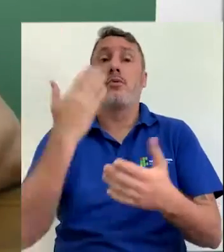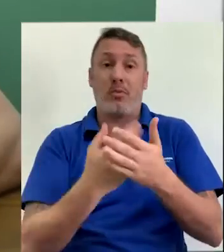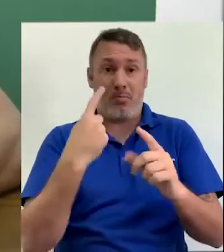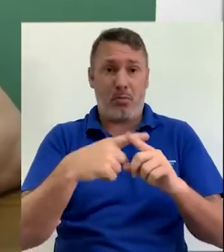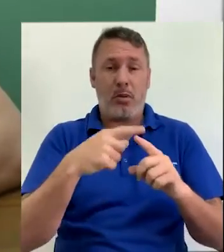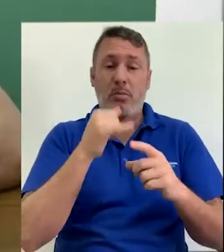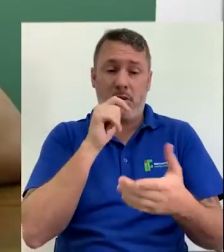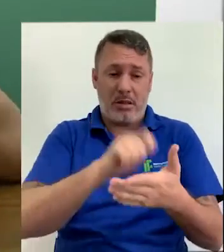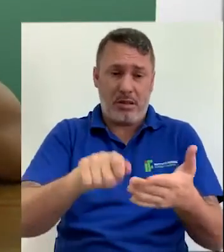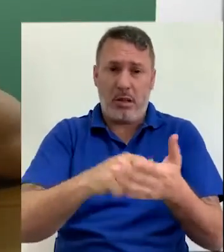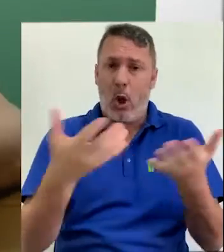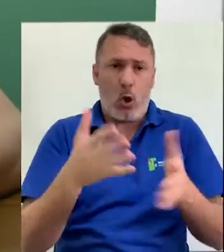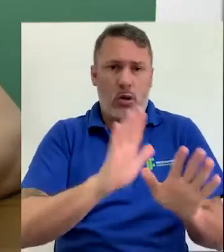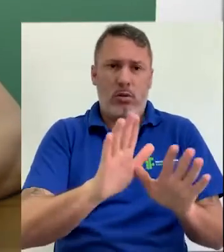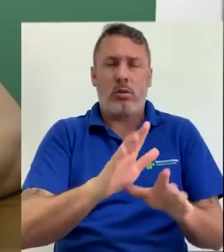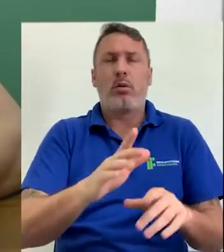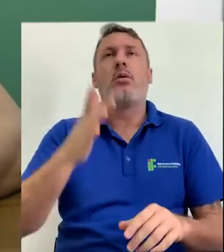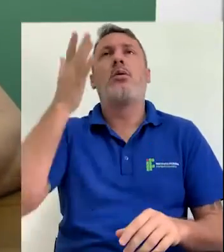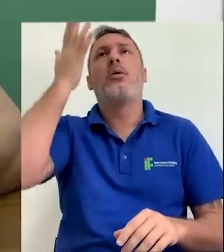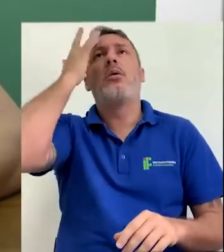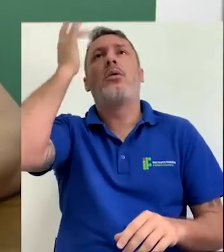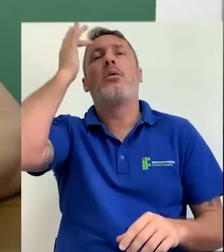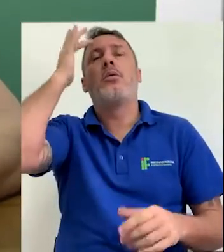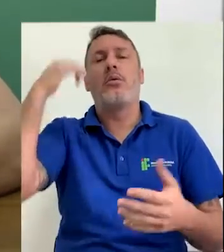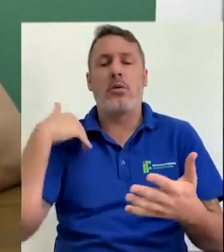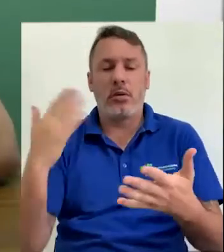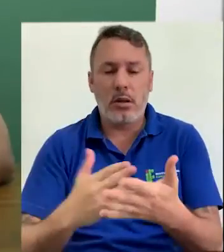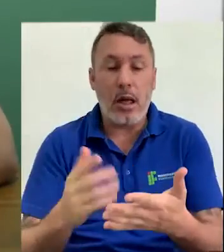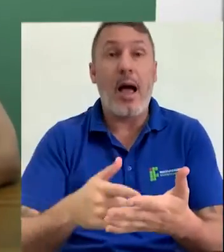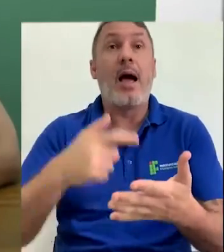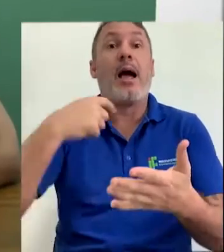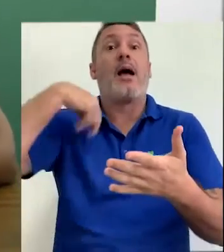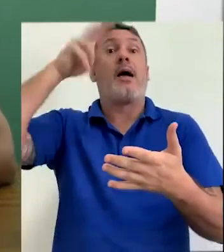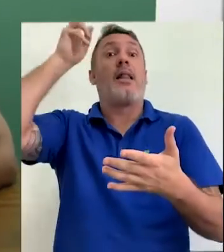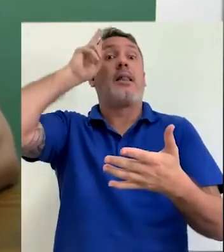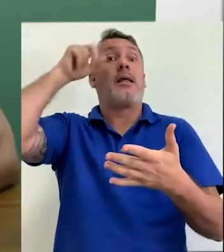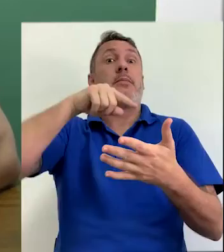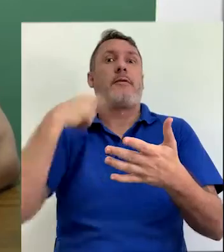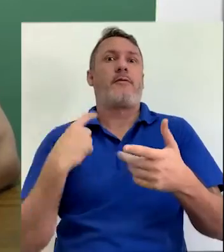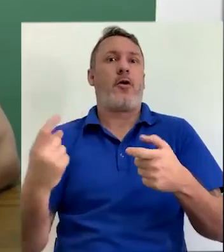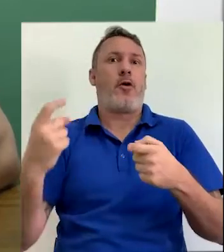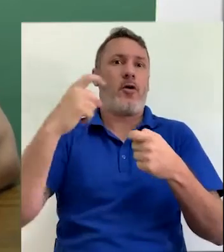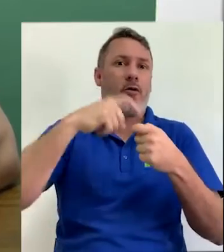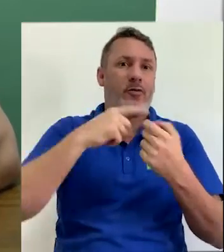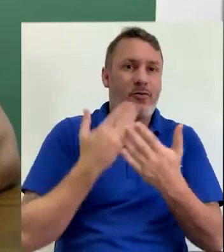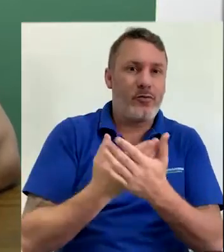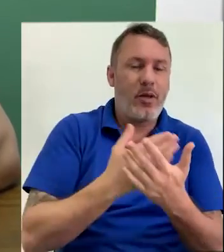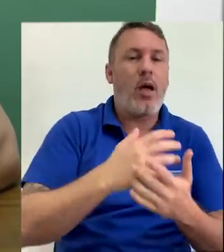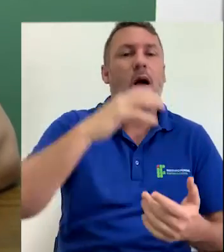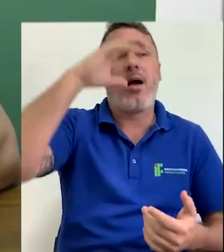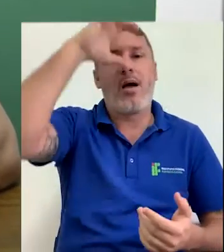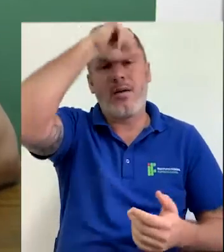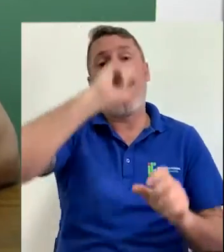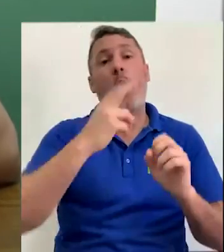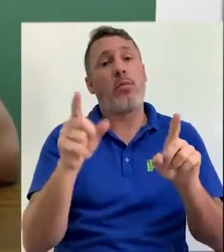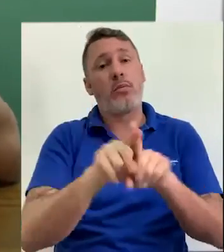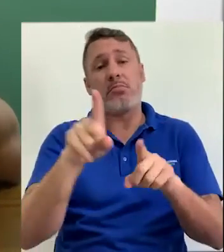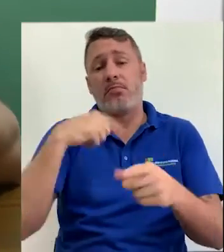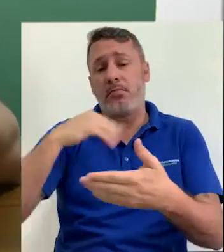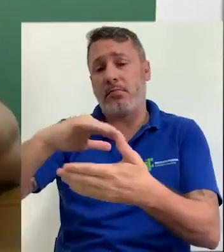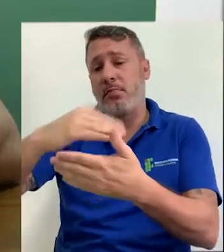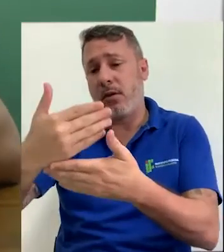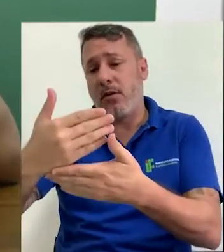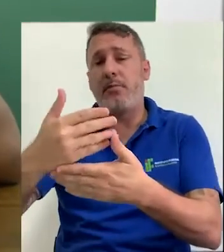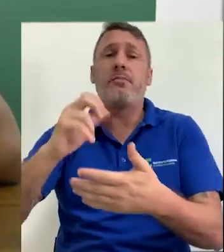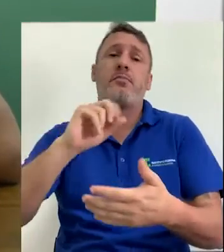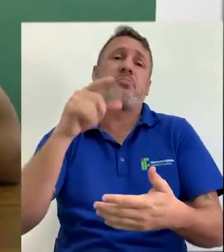dias depois, numa outra hora, você vai pegar o seu caderno, vai pegar o seu arquivo no computador, ou no